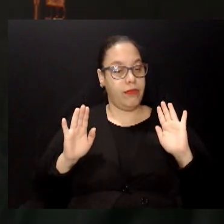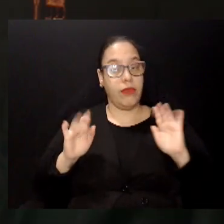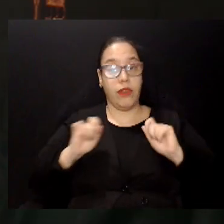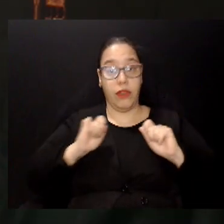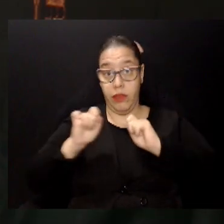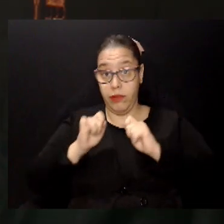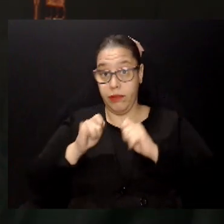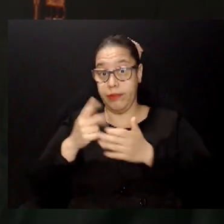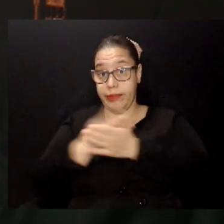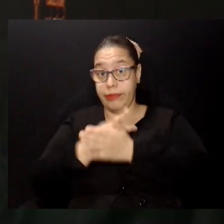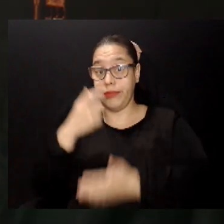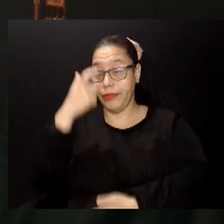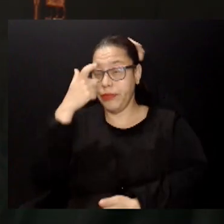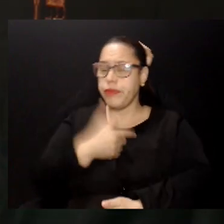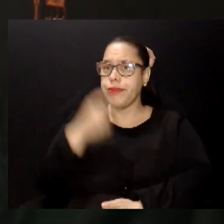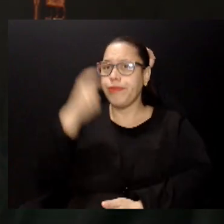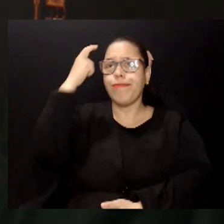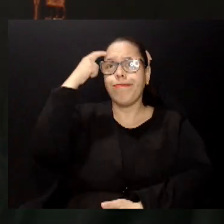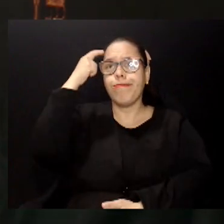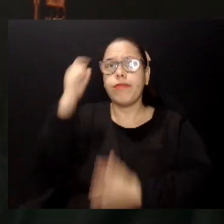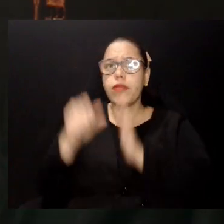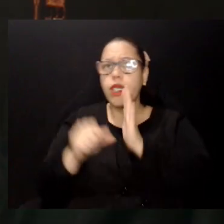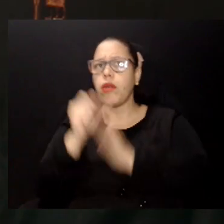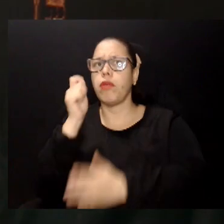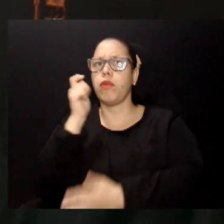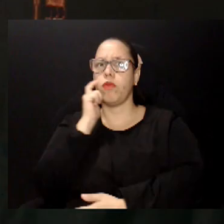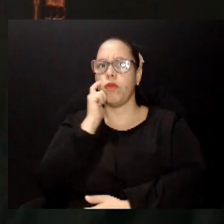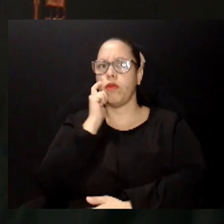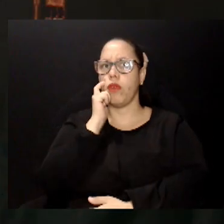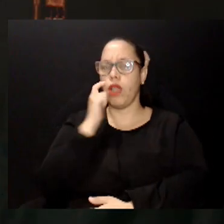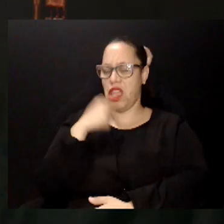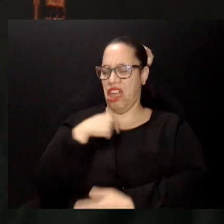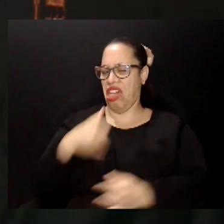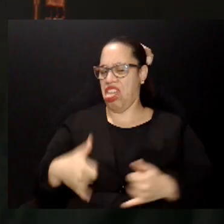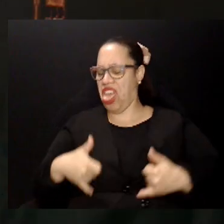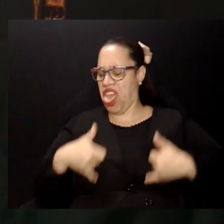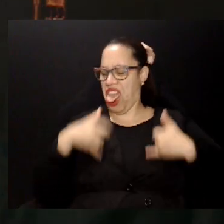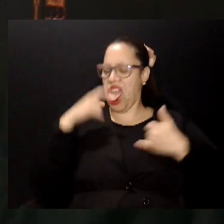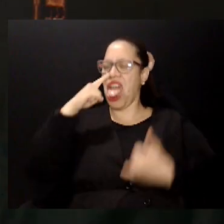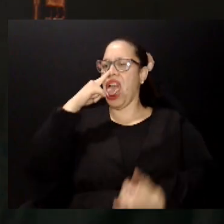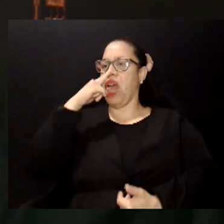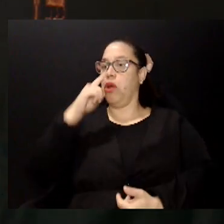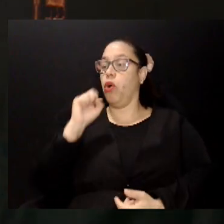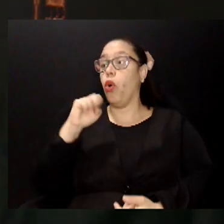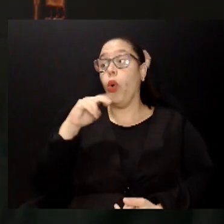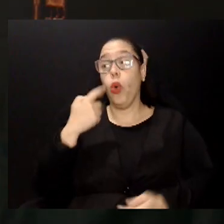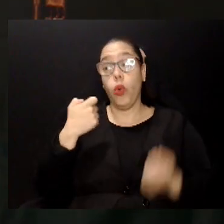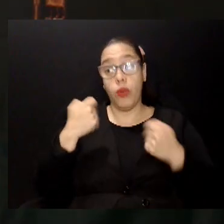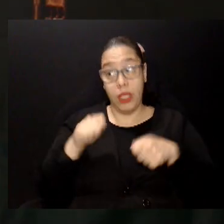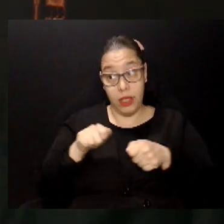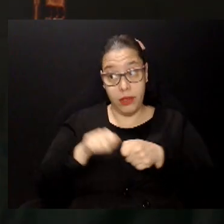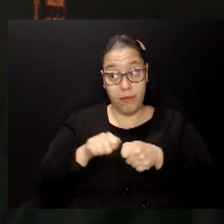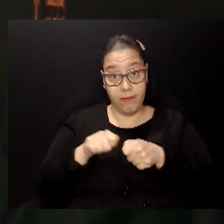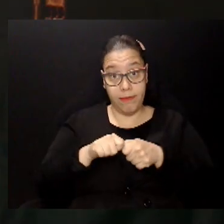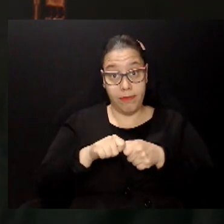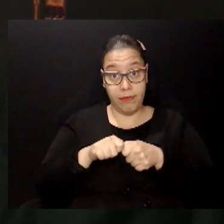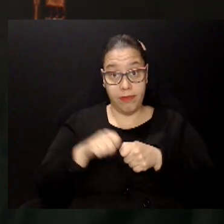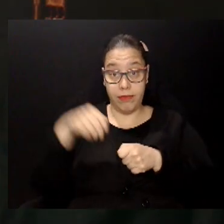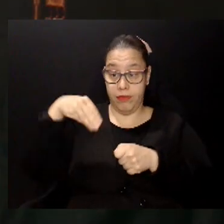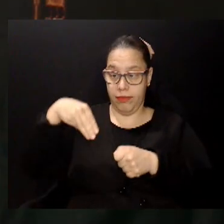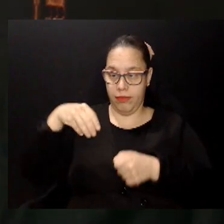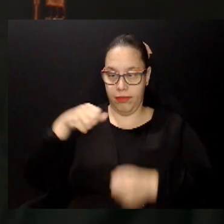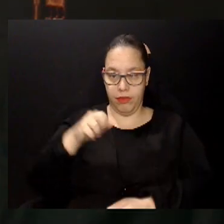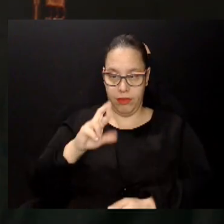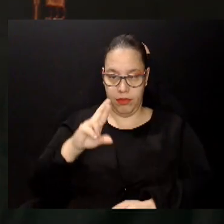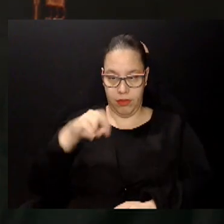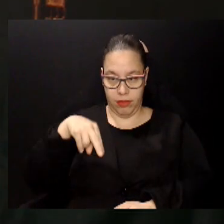eu pensar em mim primeiro, eu estou sendo egoísta ou é assim que a gente deve fazer? No caso da Mariana aqui, ela falando que